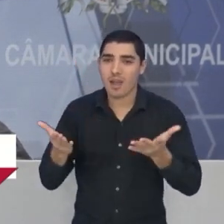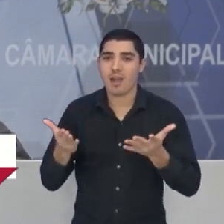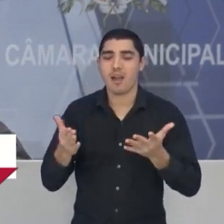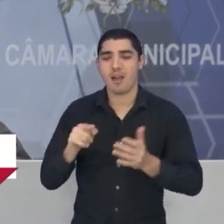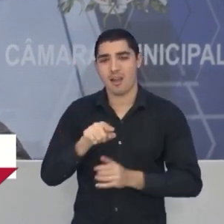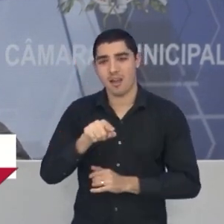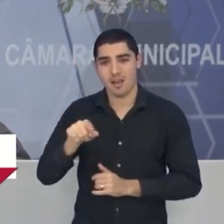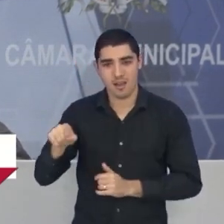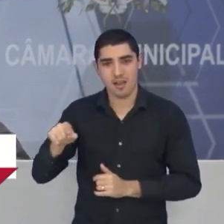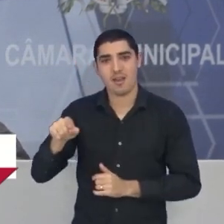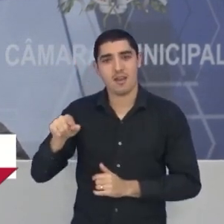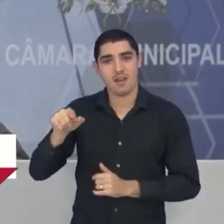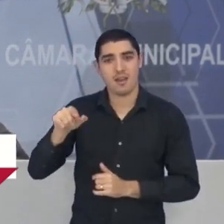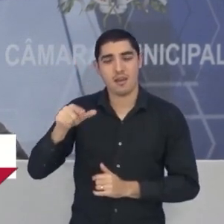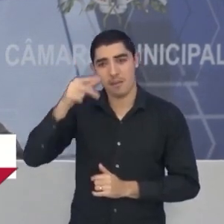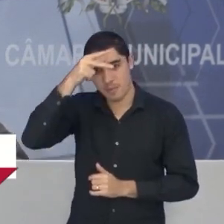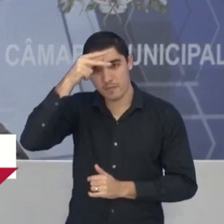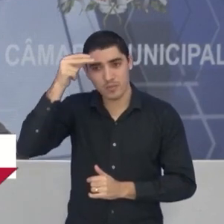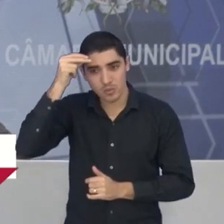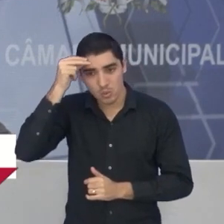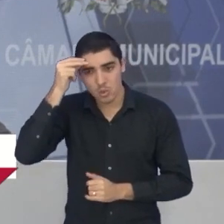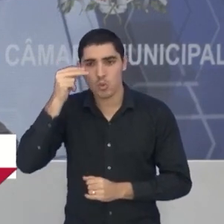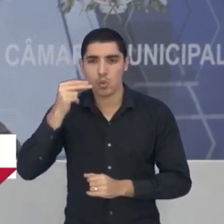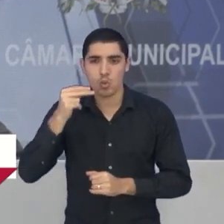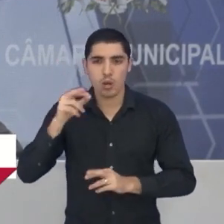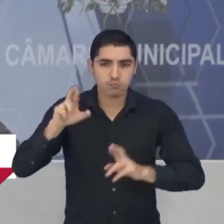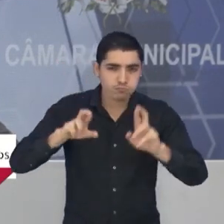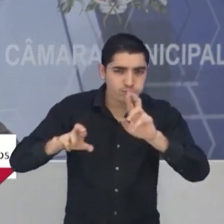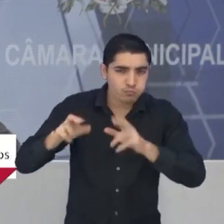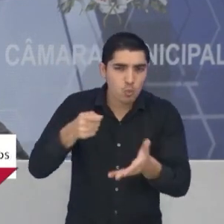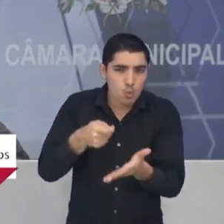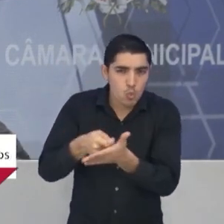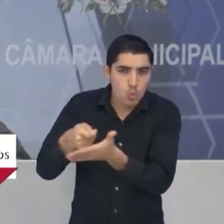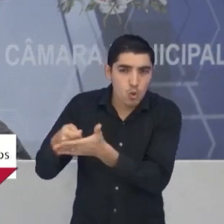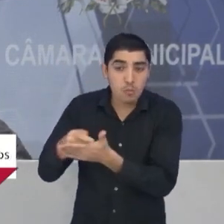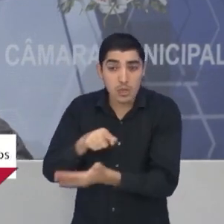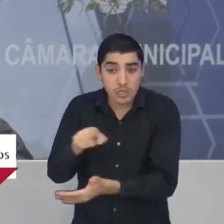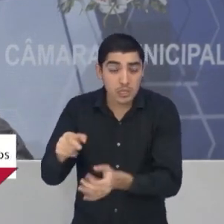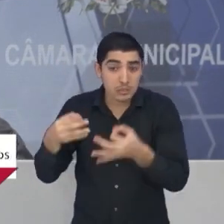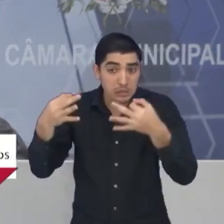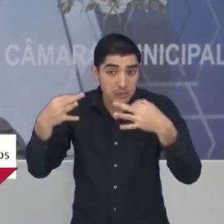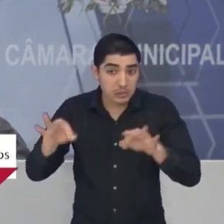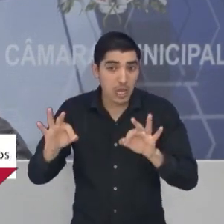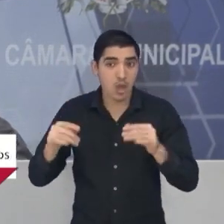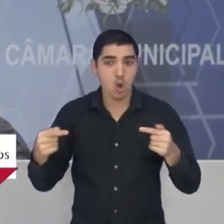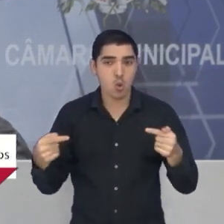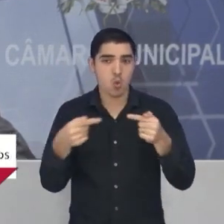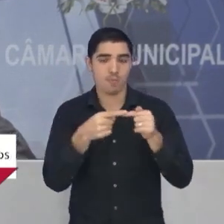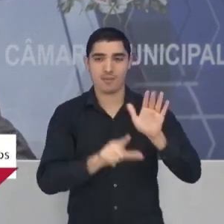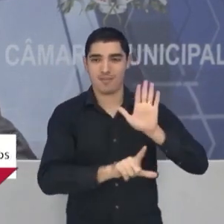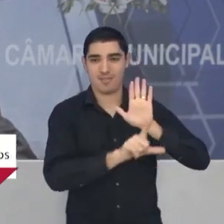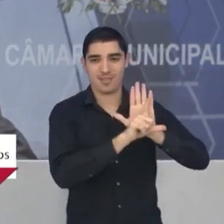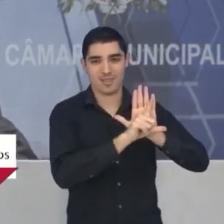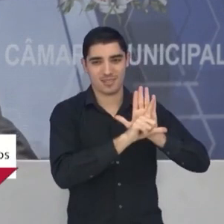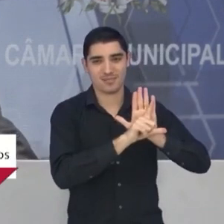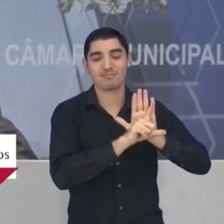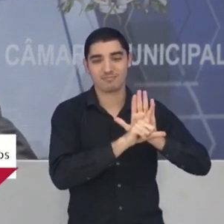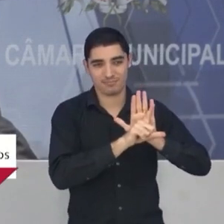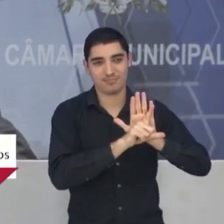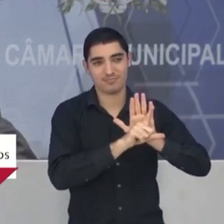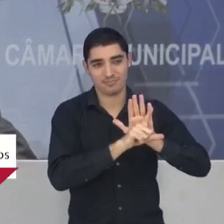conformidade de acordo com a legislação né isso né Se a gente for